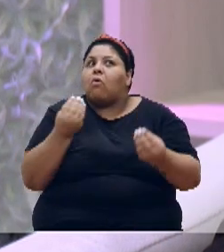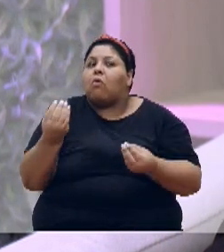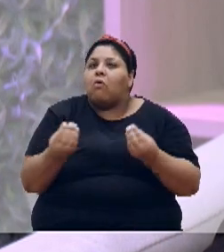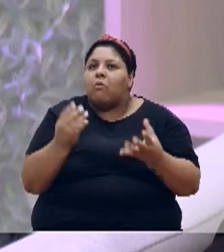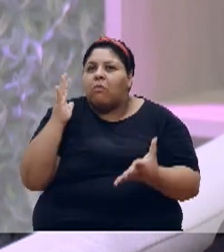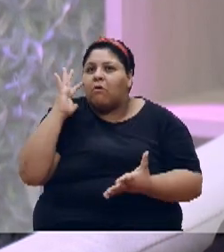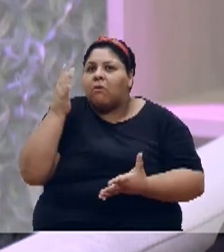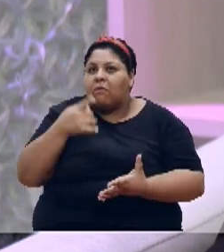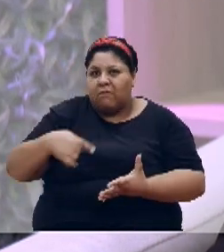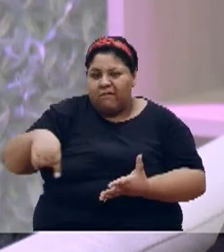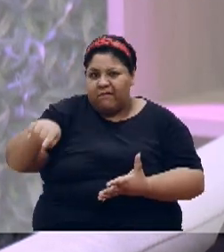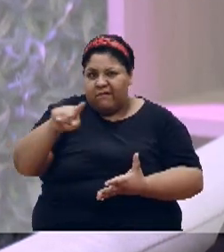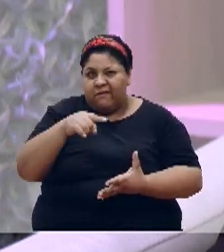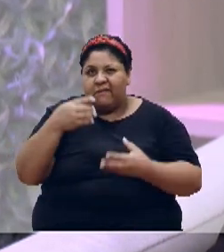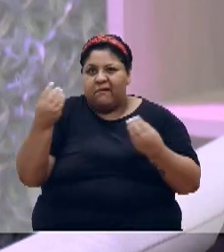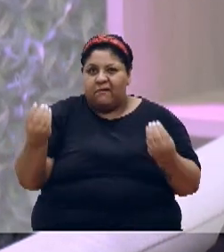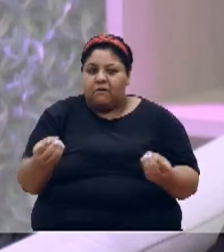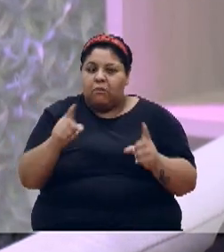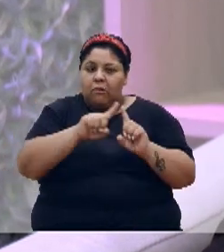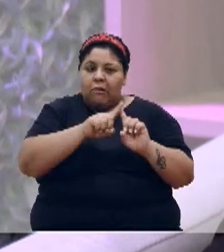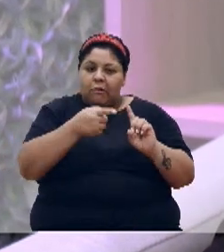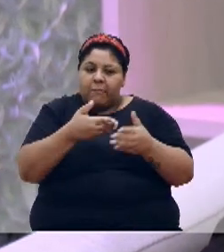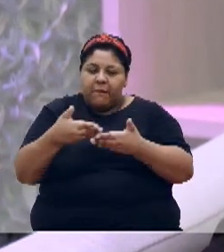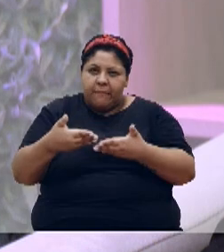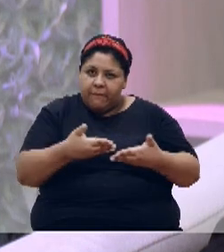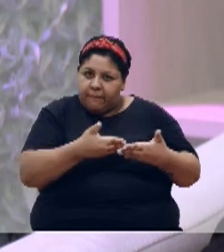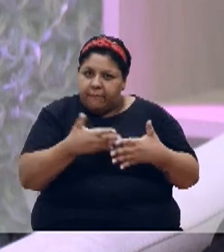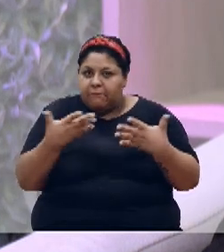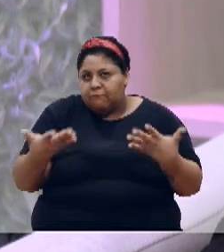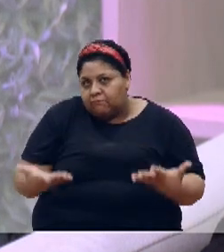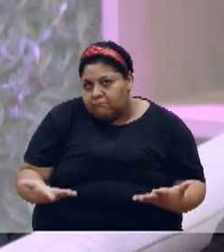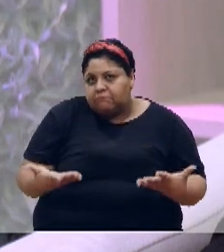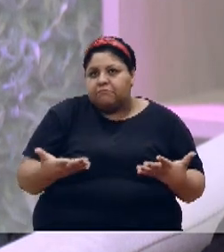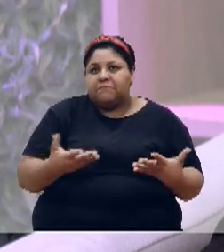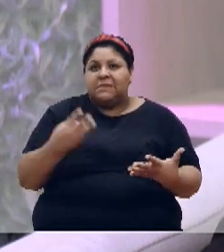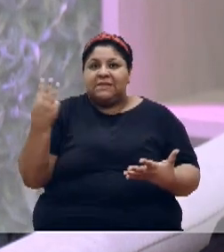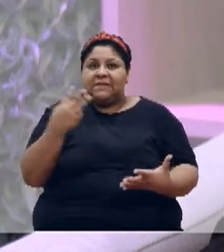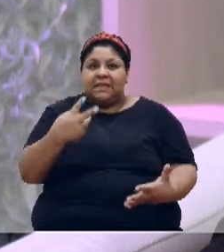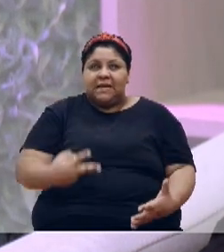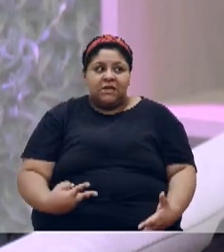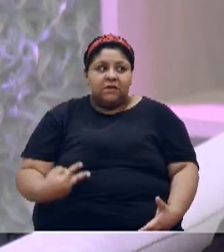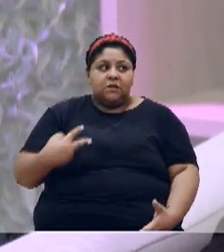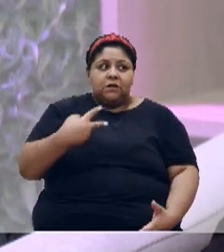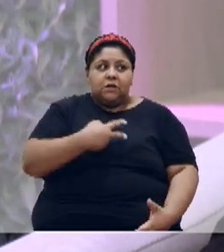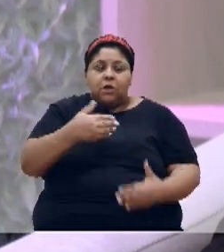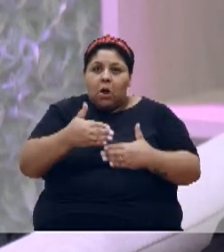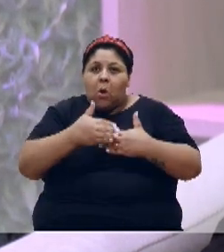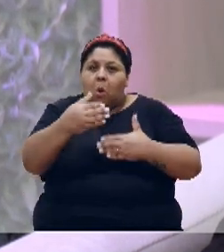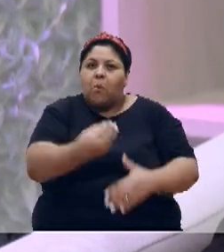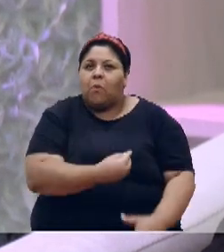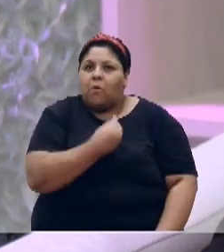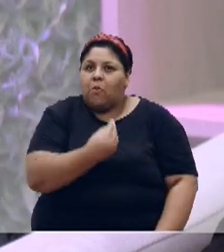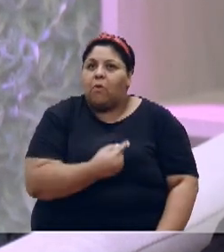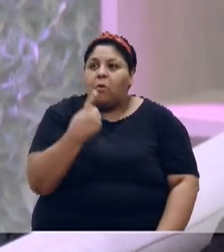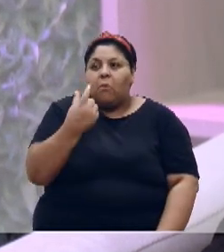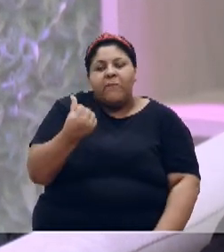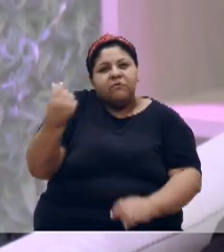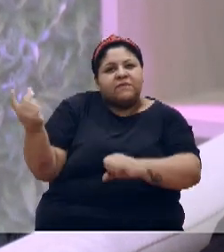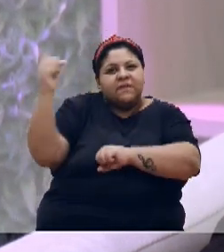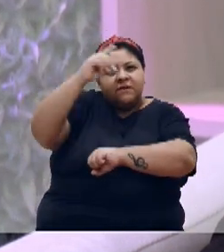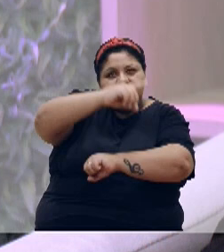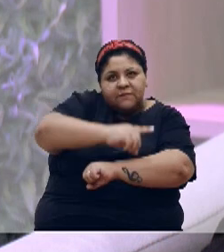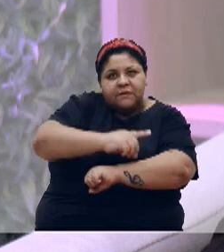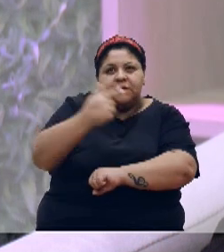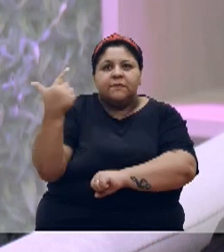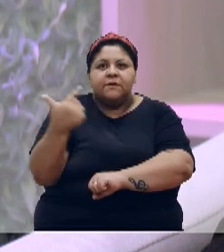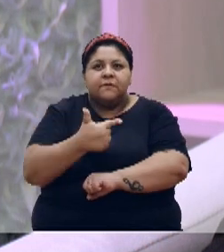com isso? Porque a gente sabia que ela ia ser um bebezinho pequenininho, que ia precisar de 3 cirurgias ao longo da vida. Uma com 6 dias, a